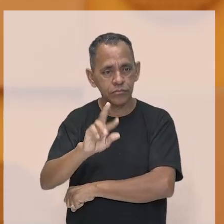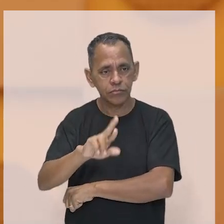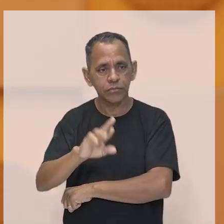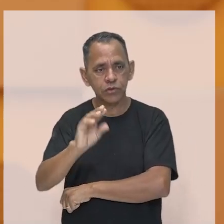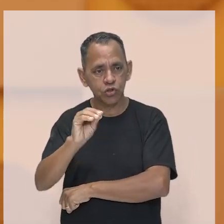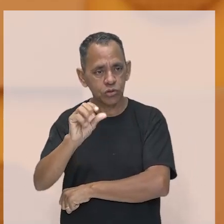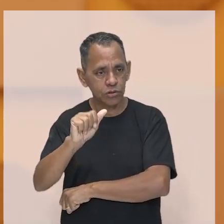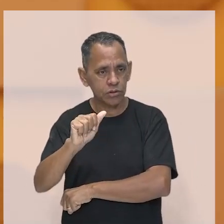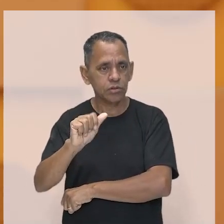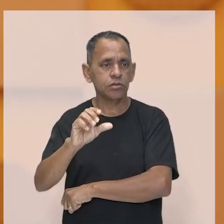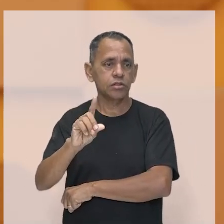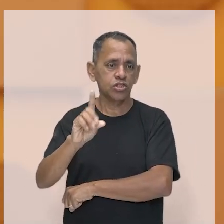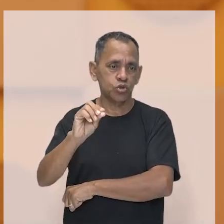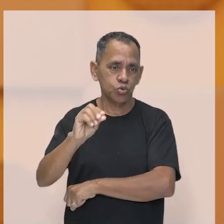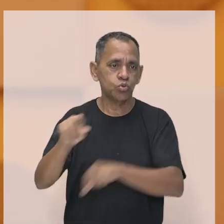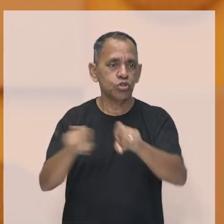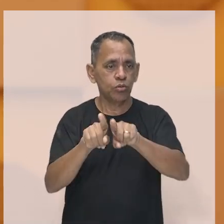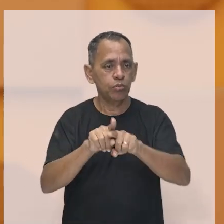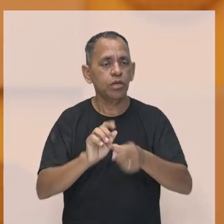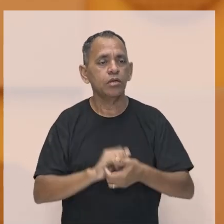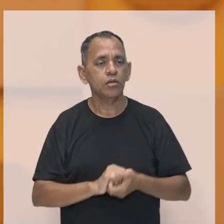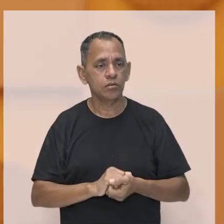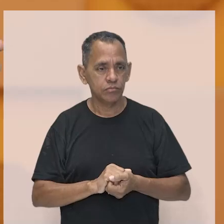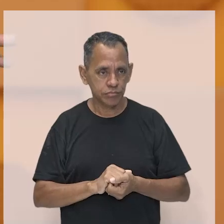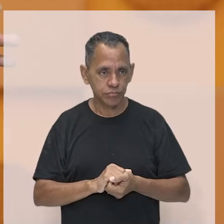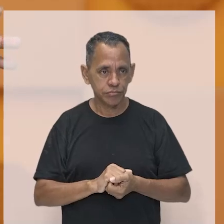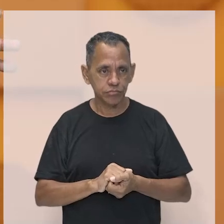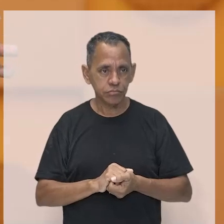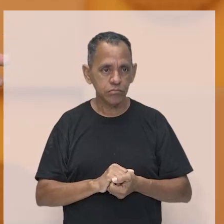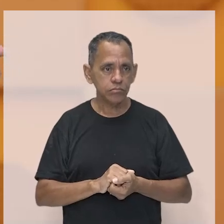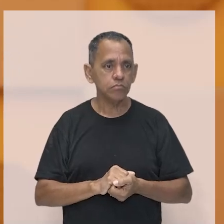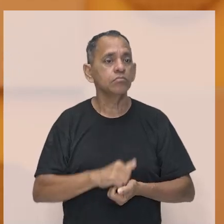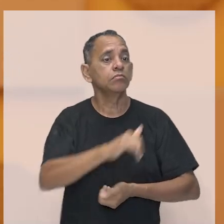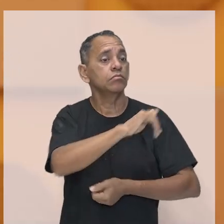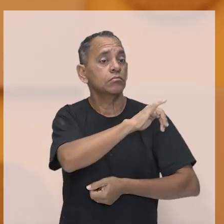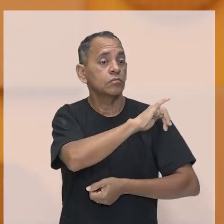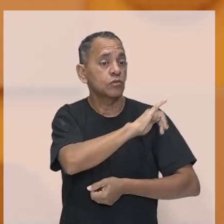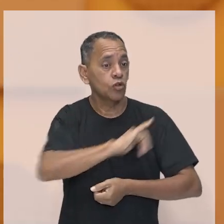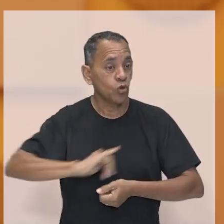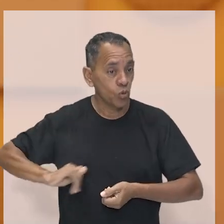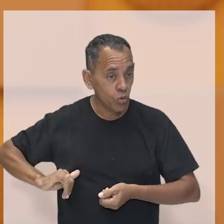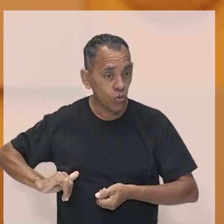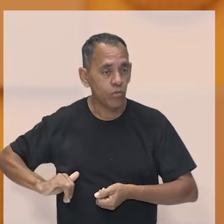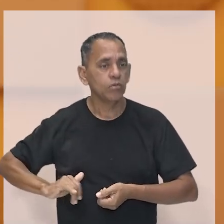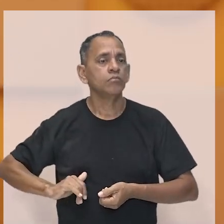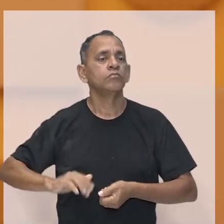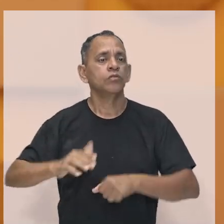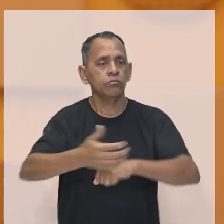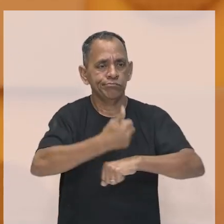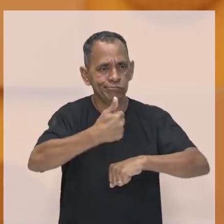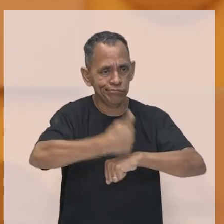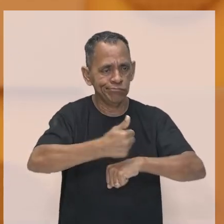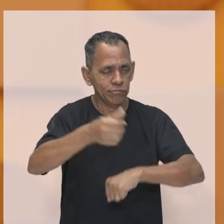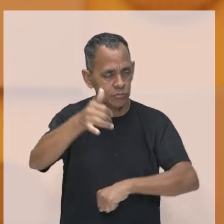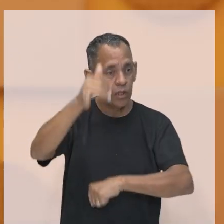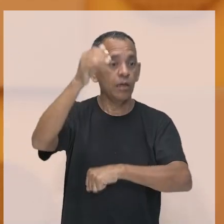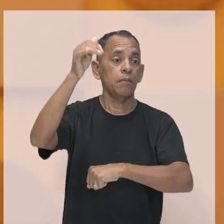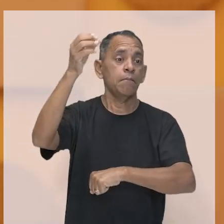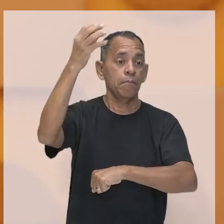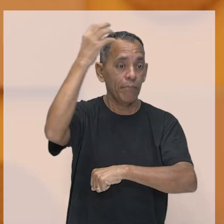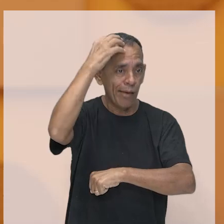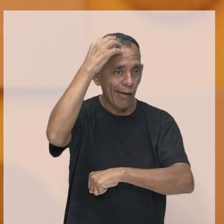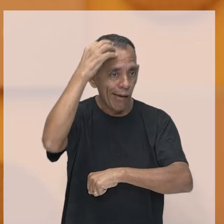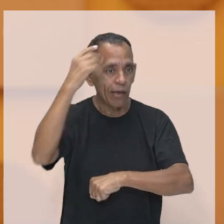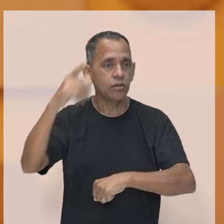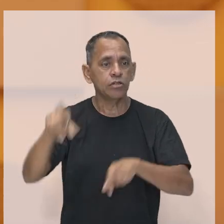também, E também em relação à mão de obra. Durante o Brasil, Colônia e Império, a prática do sistema